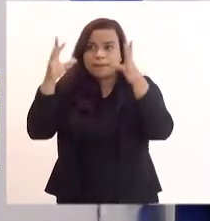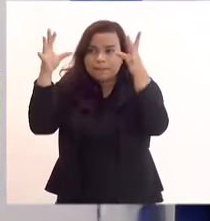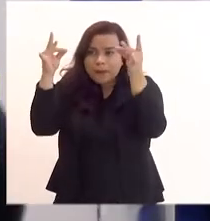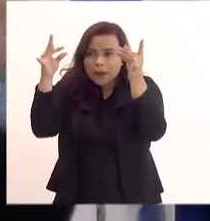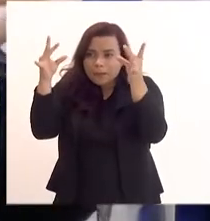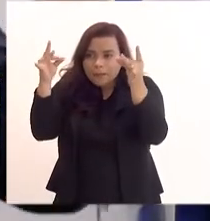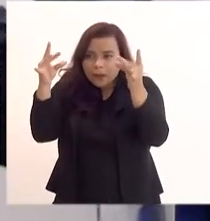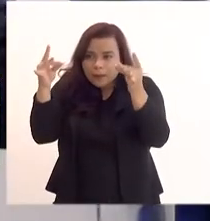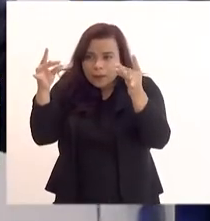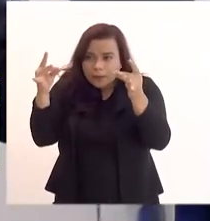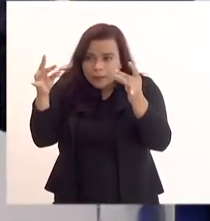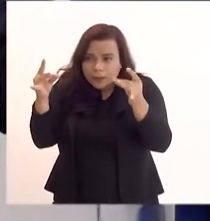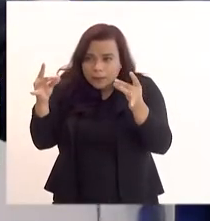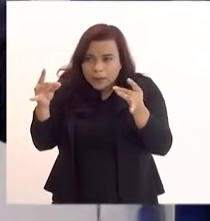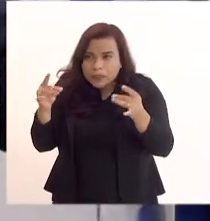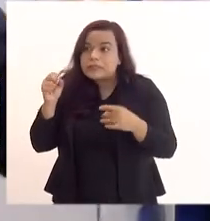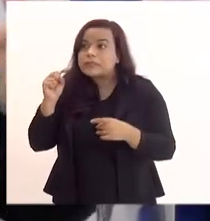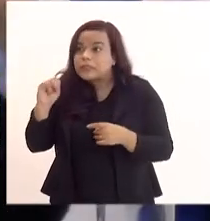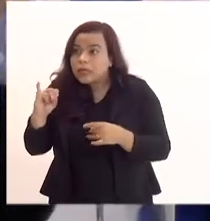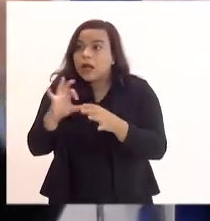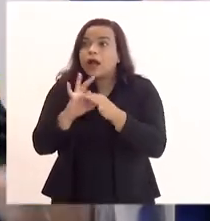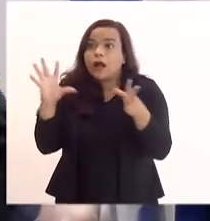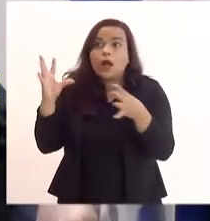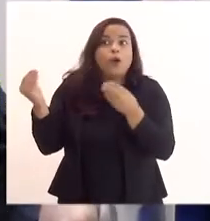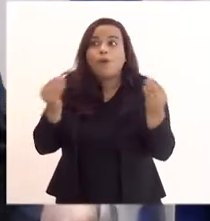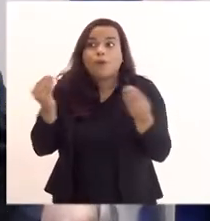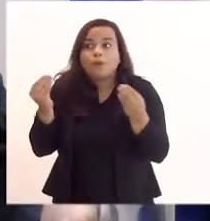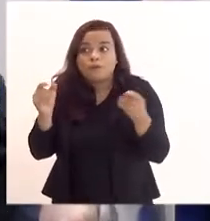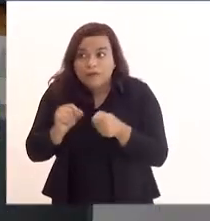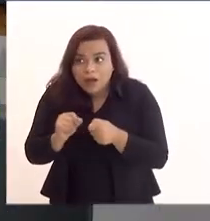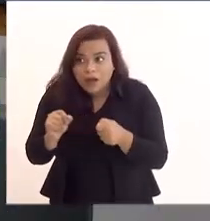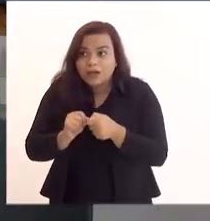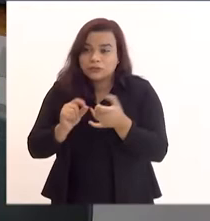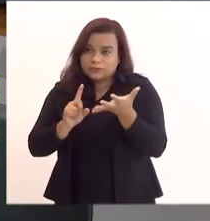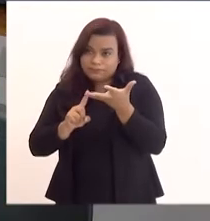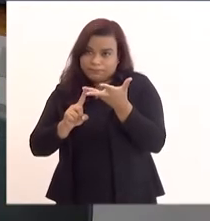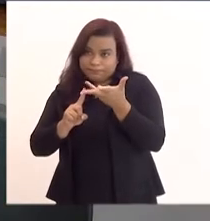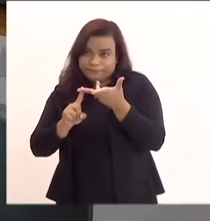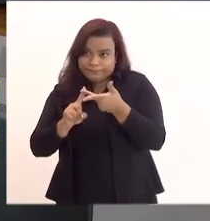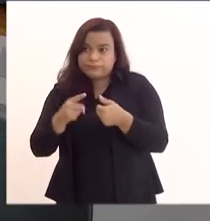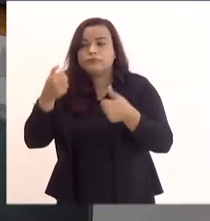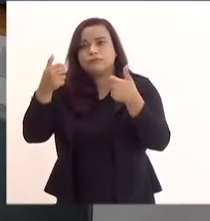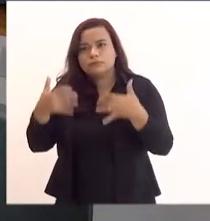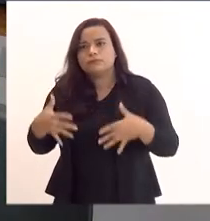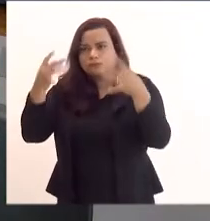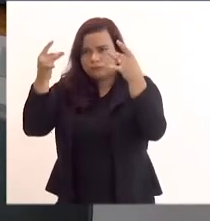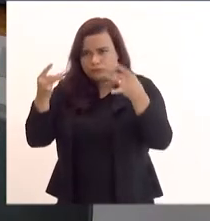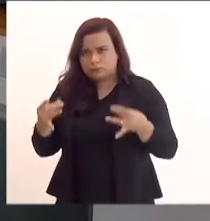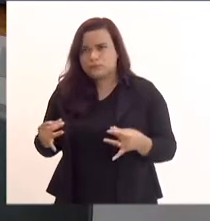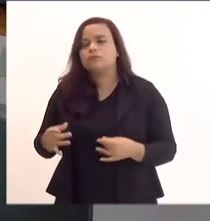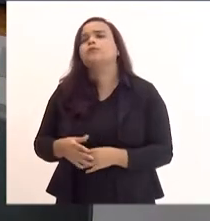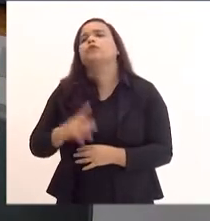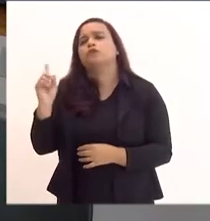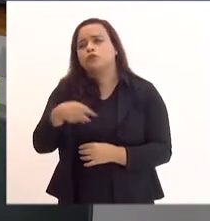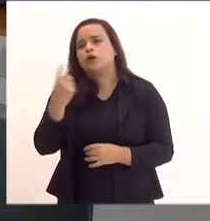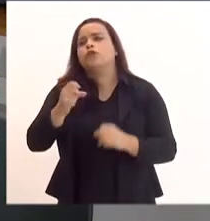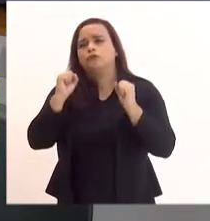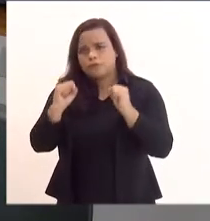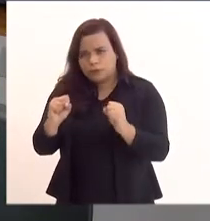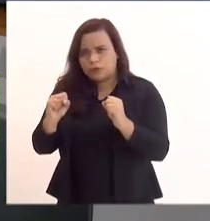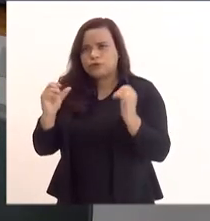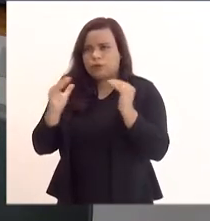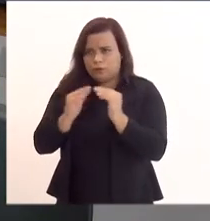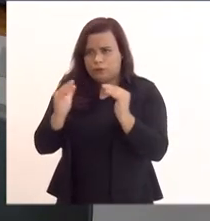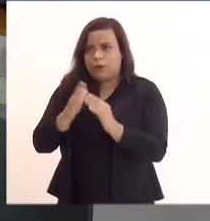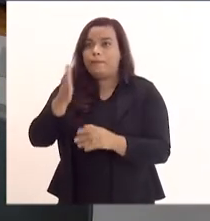que, se autorizado for, como fazer. Deputado Márcio, olha só, a gente acorda o seguinte, você vai pegar o meu